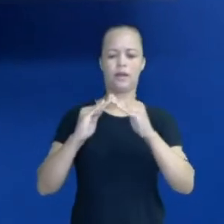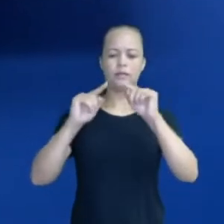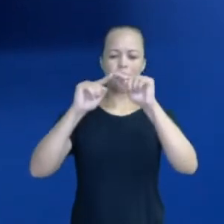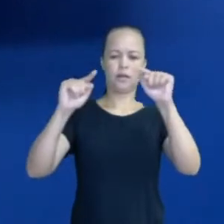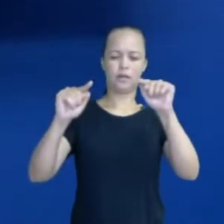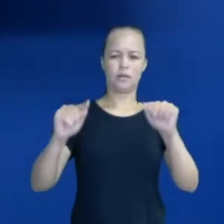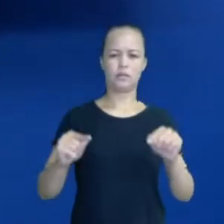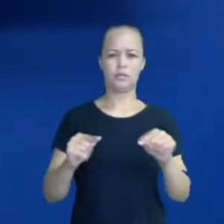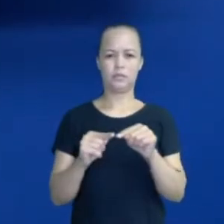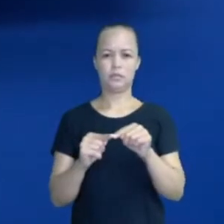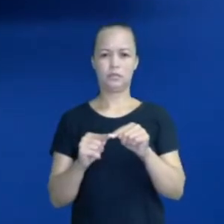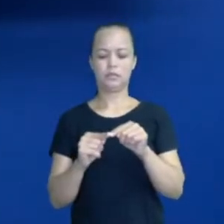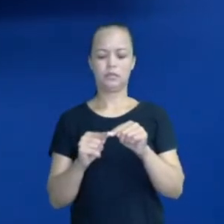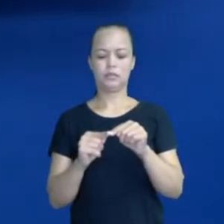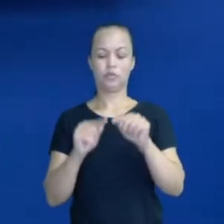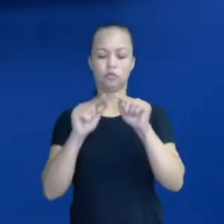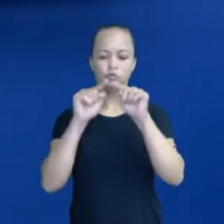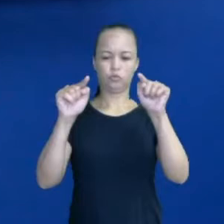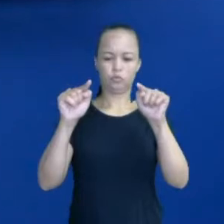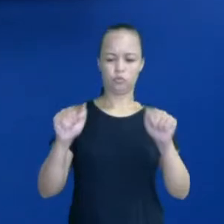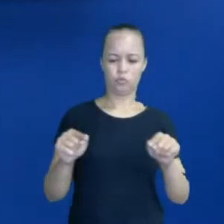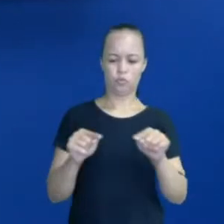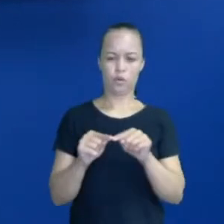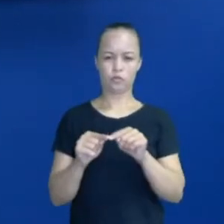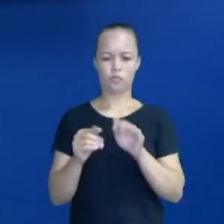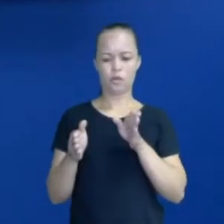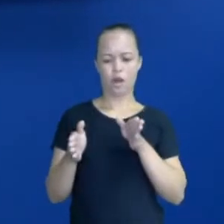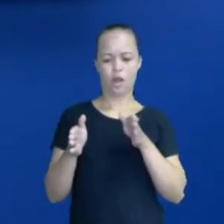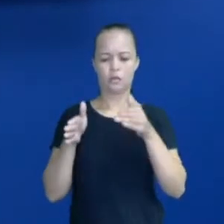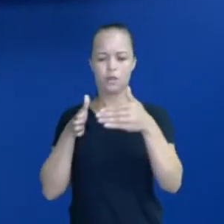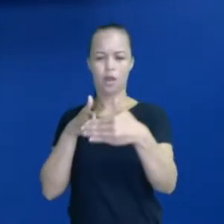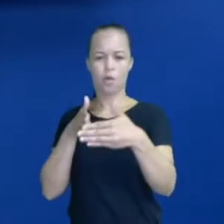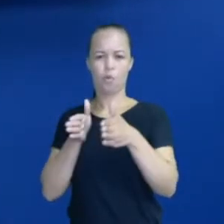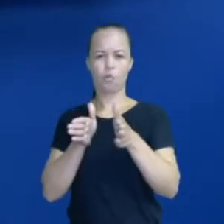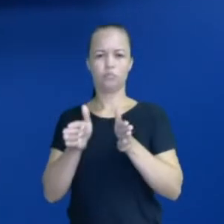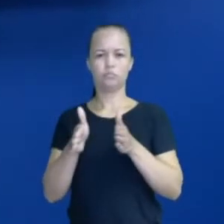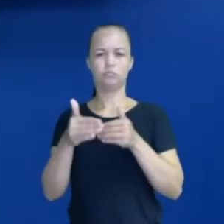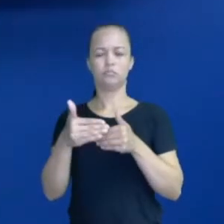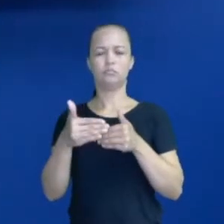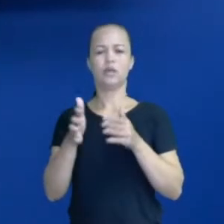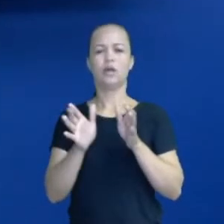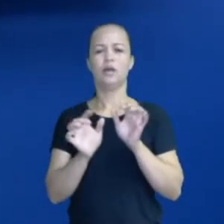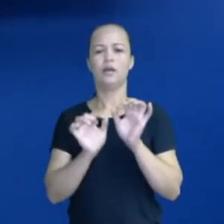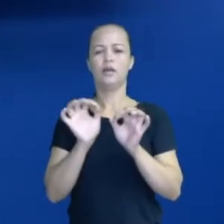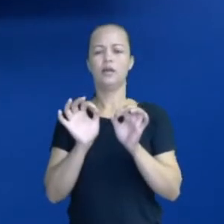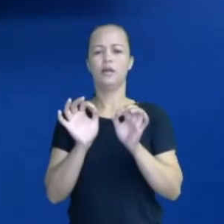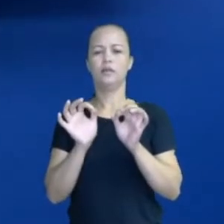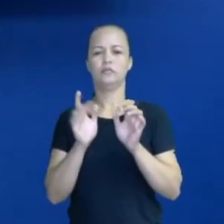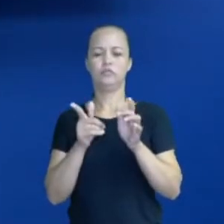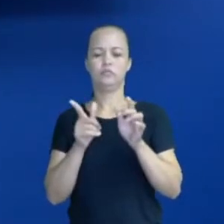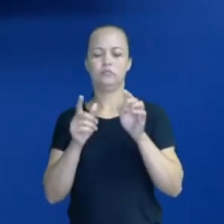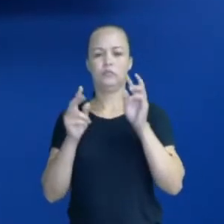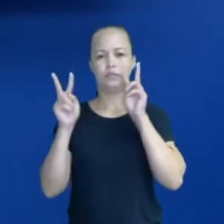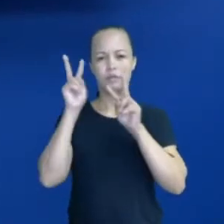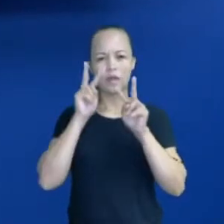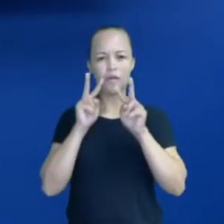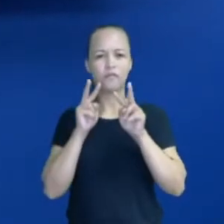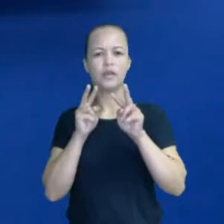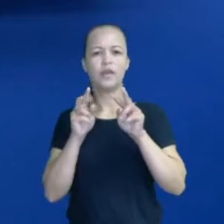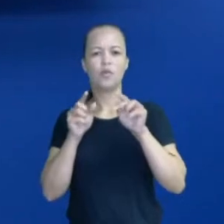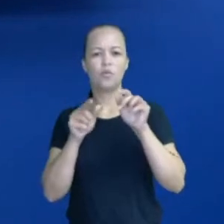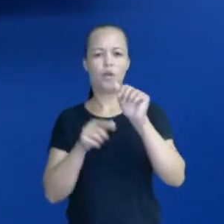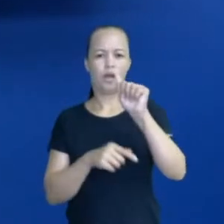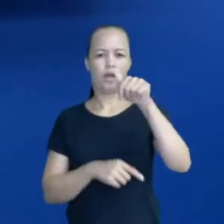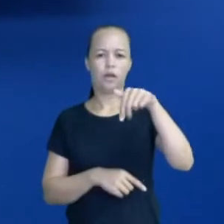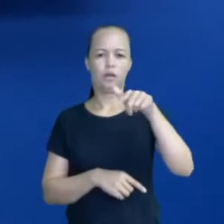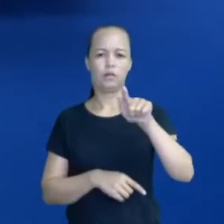a intersecção ali das duas paredes, uma parede uma do lado da outra ali, né? E aí você vê aquela intersecção, você vê um ângulo, né? E